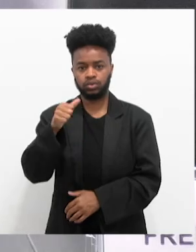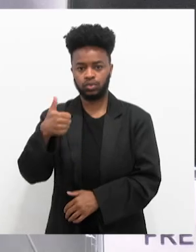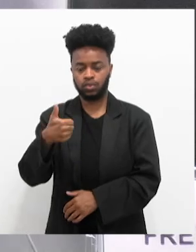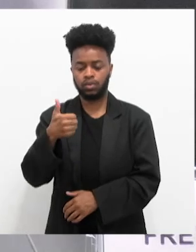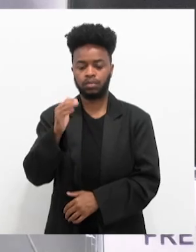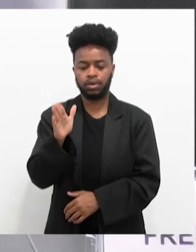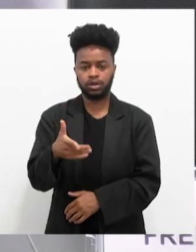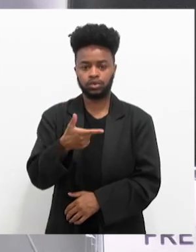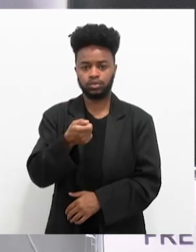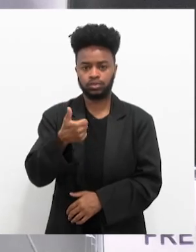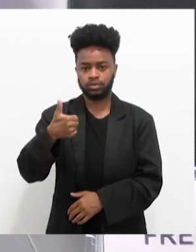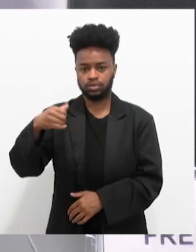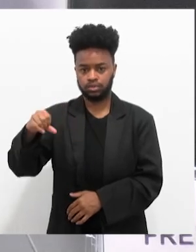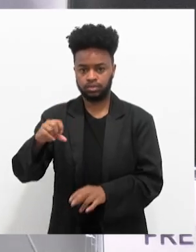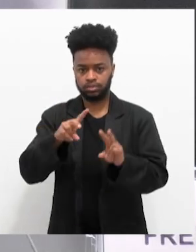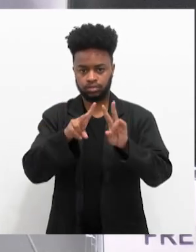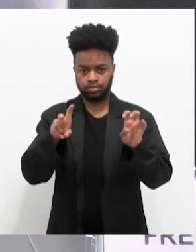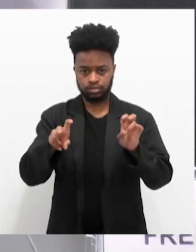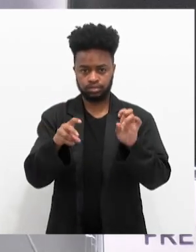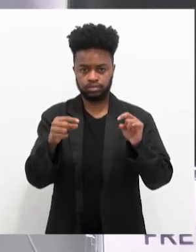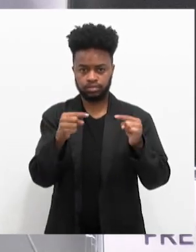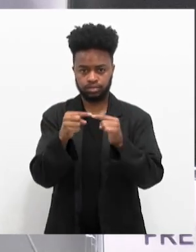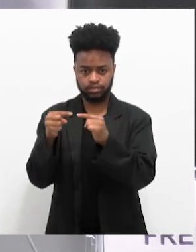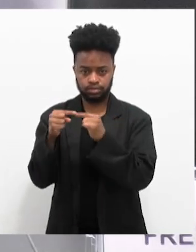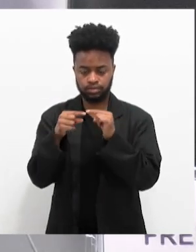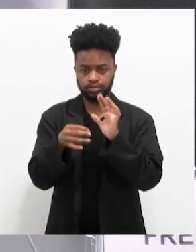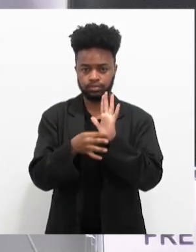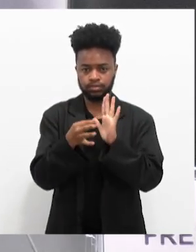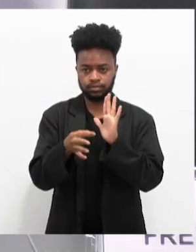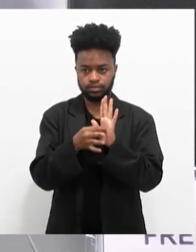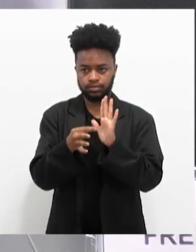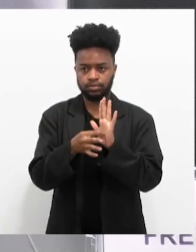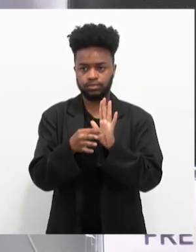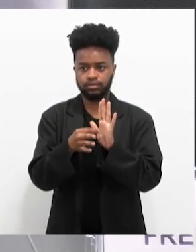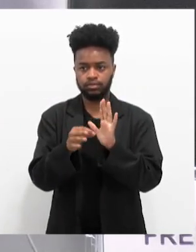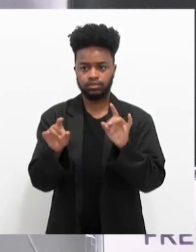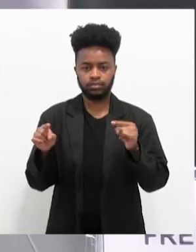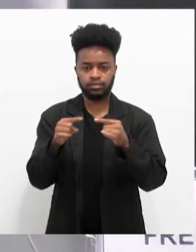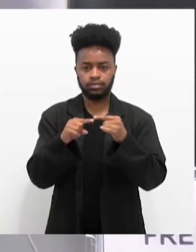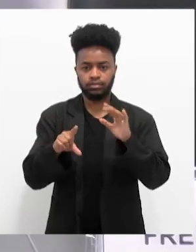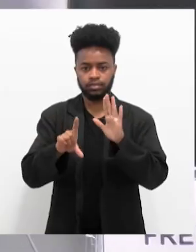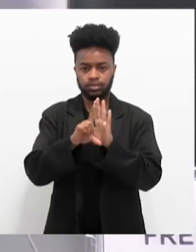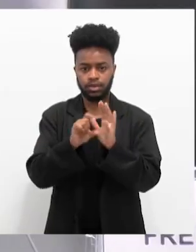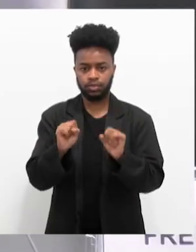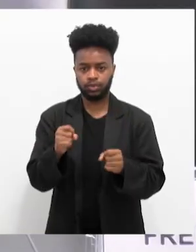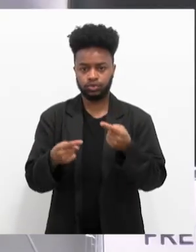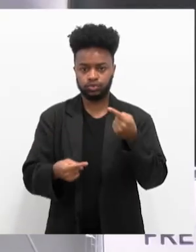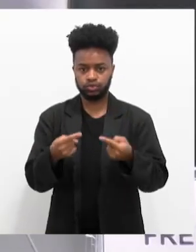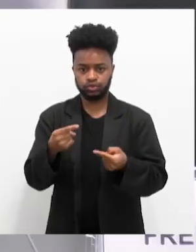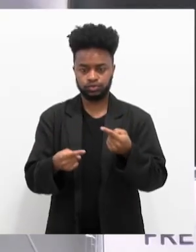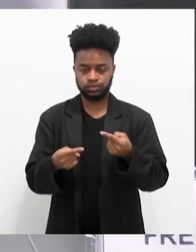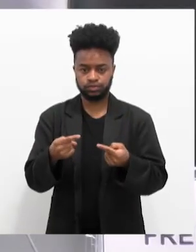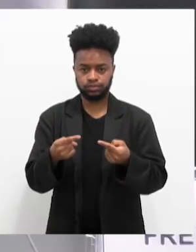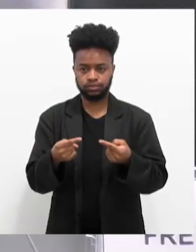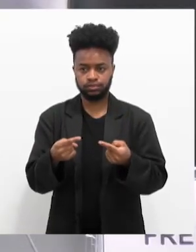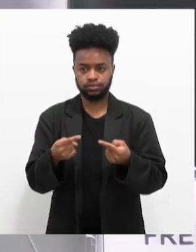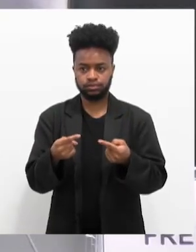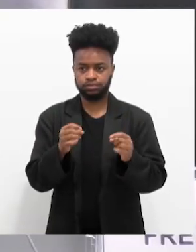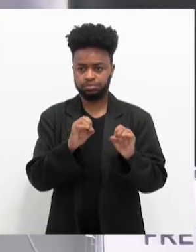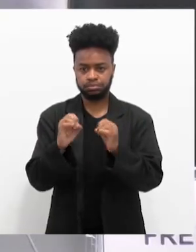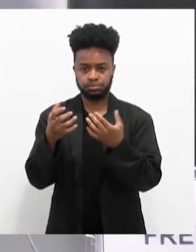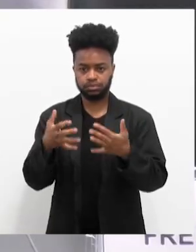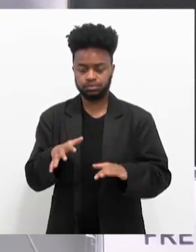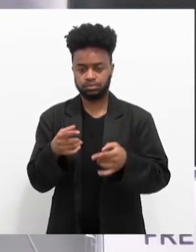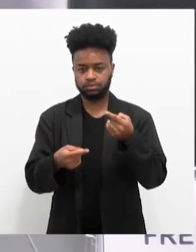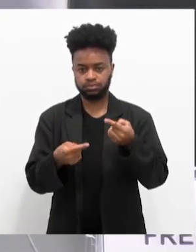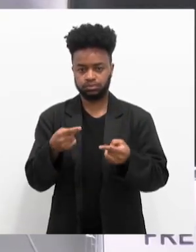de 2019, na forma que menciona. O parecer é pela legalidade. Em discussão. Não havendo